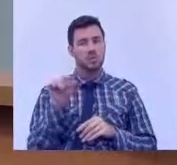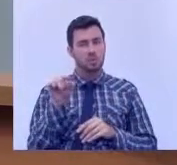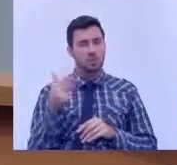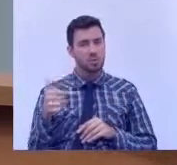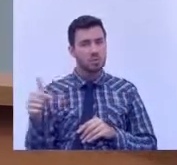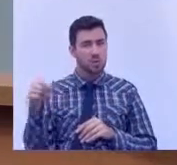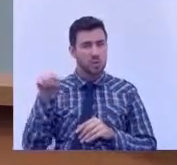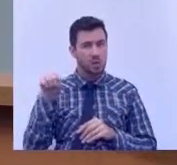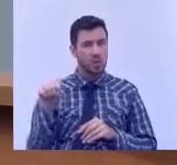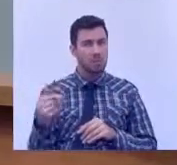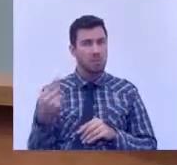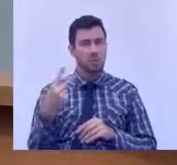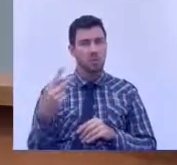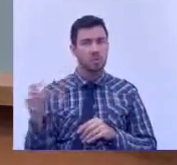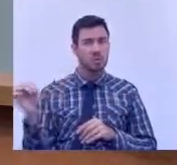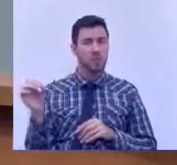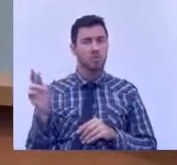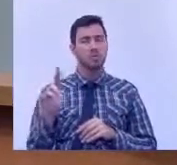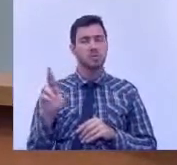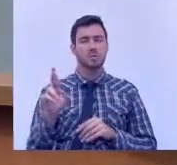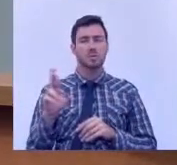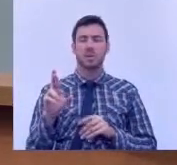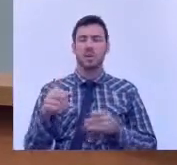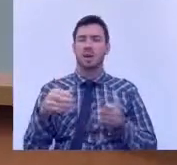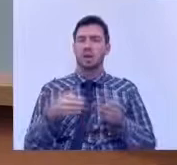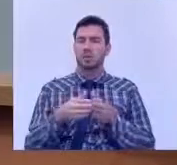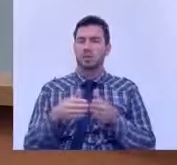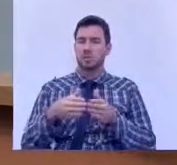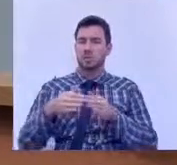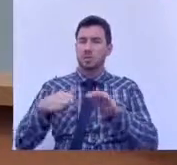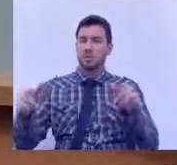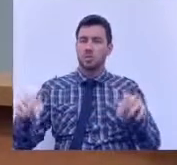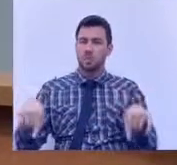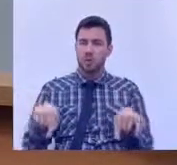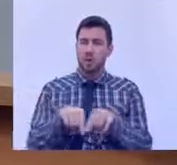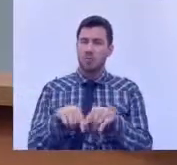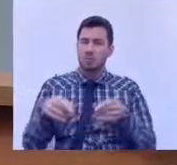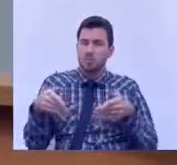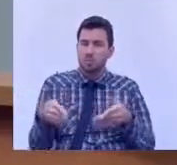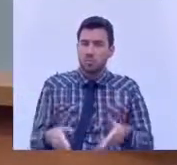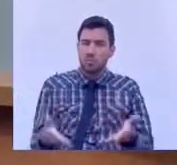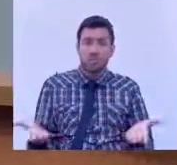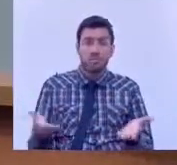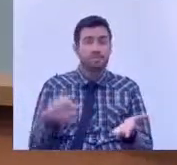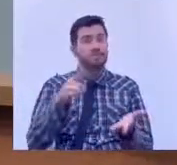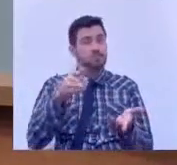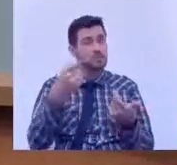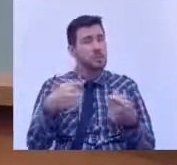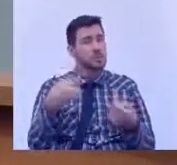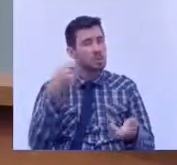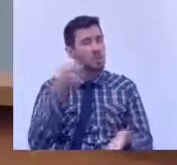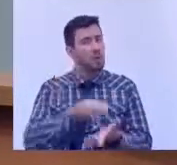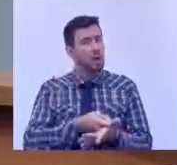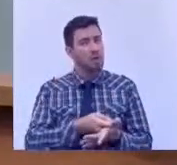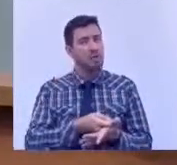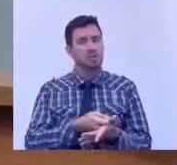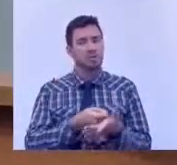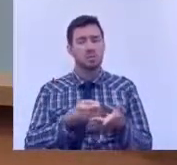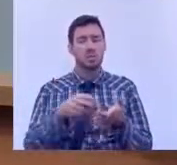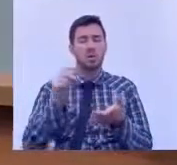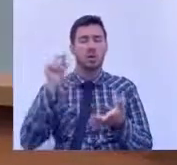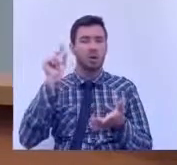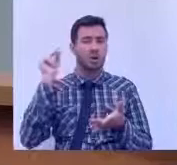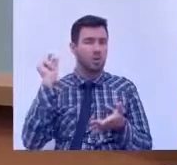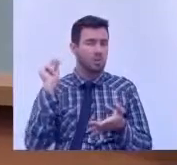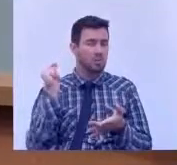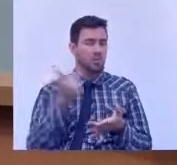do caixão simples. E você vai ter que pagar de qualquer jeito. Vão fazer um carnê lá para você, você vai pagar. E antigamente não era assim. Então,